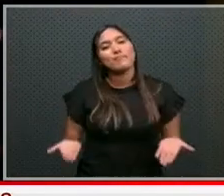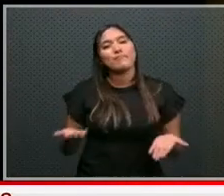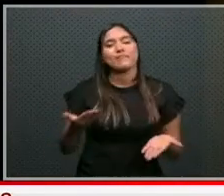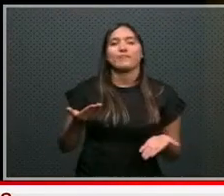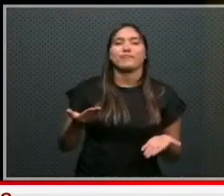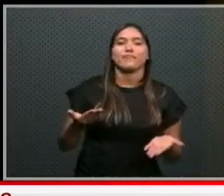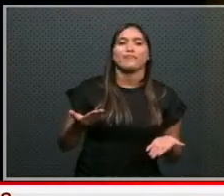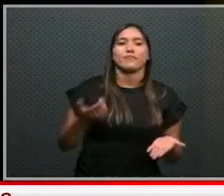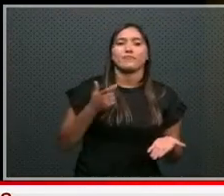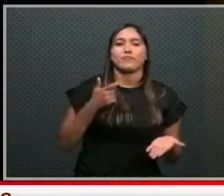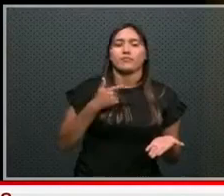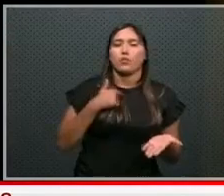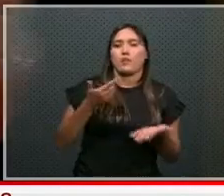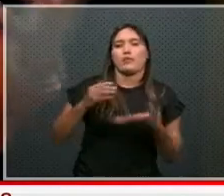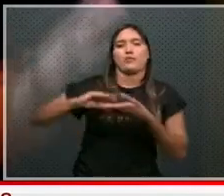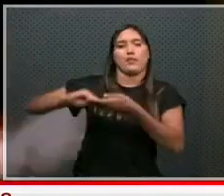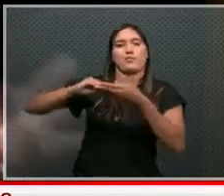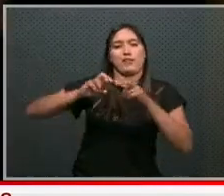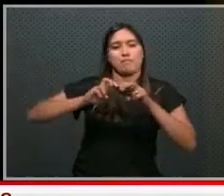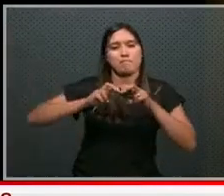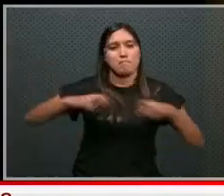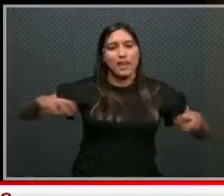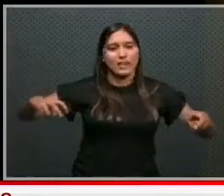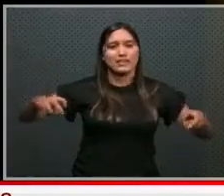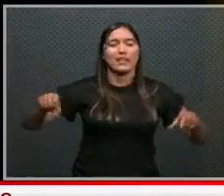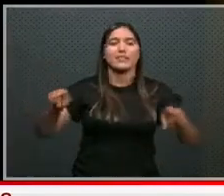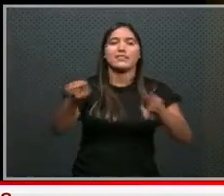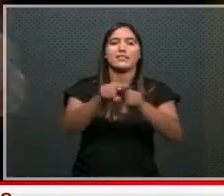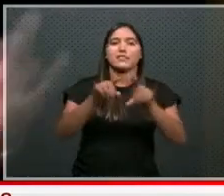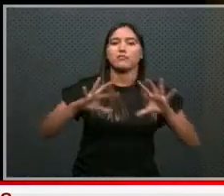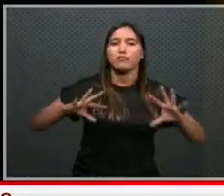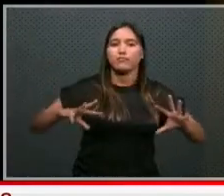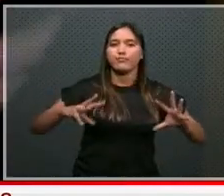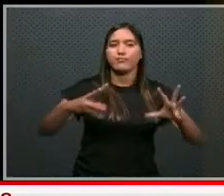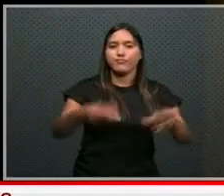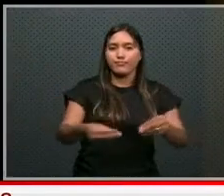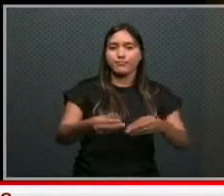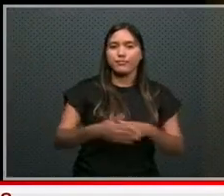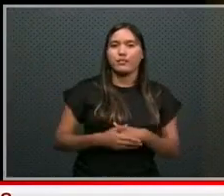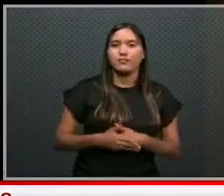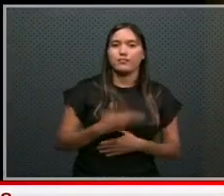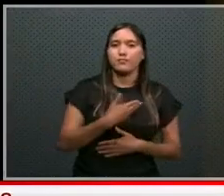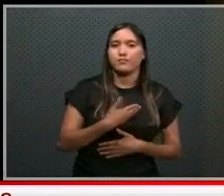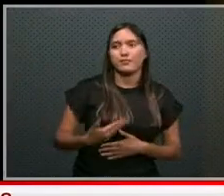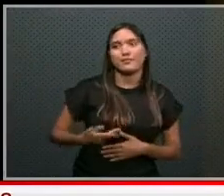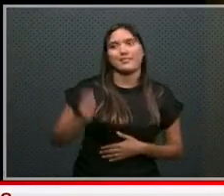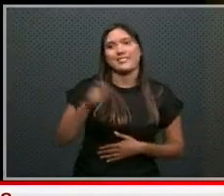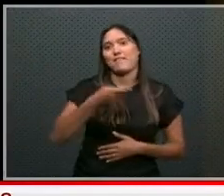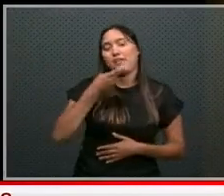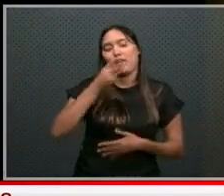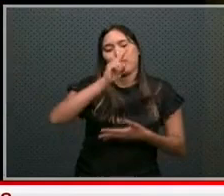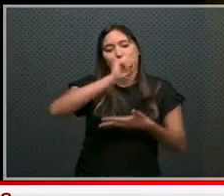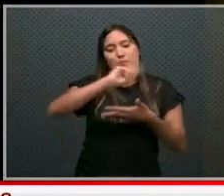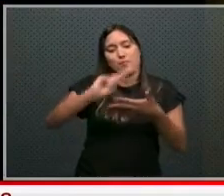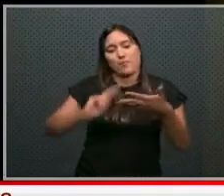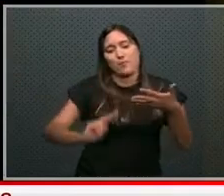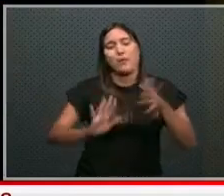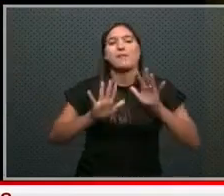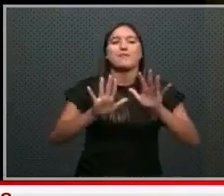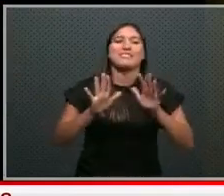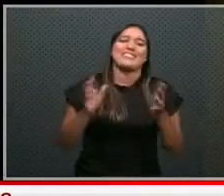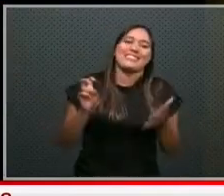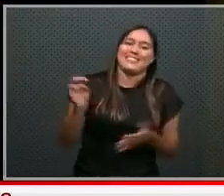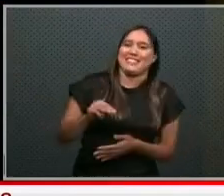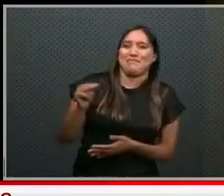nome desse saudar a toda a mesa e é todo público porque se eu saudar todo mundo eu não vou conseguir falar nos cinco minutos aqui